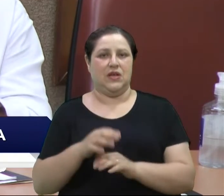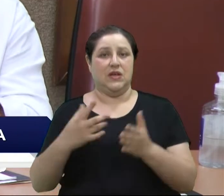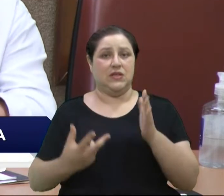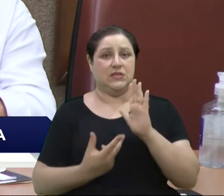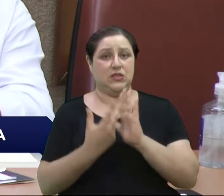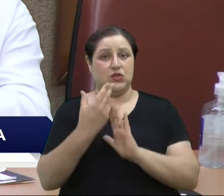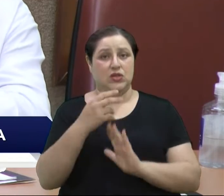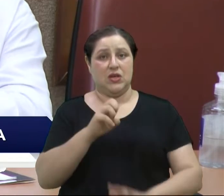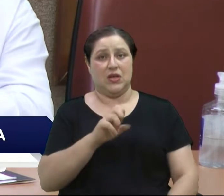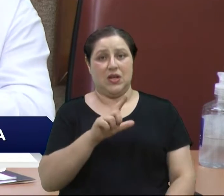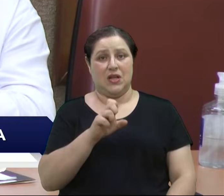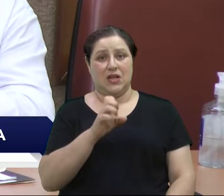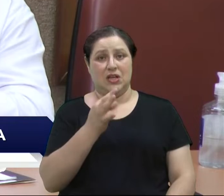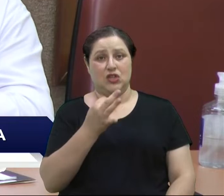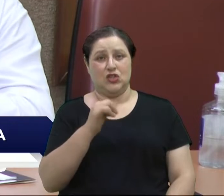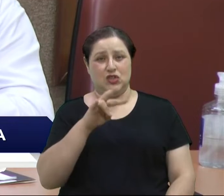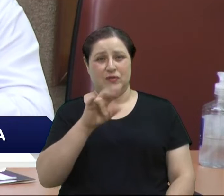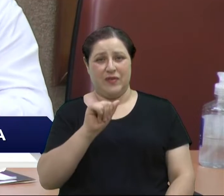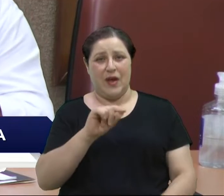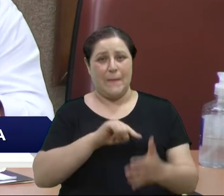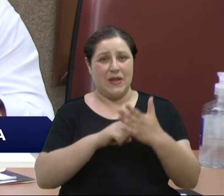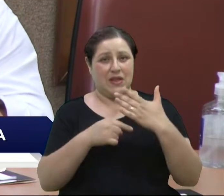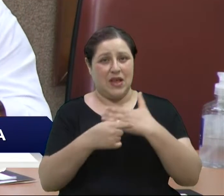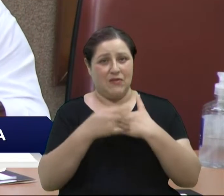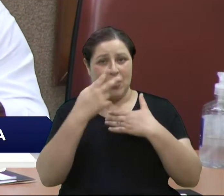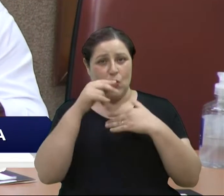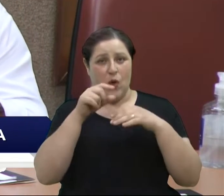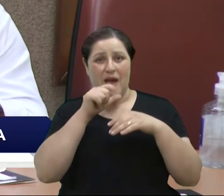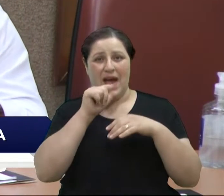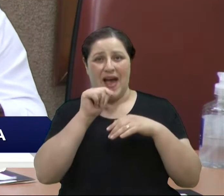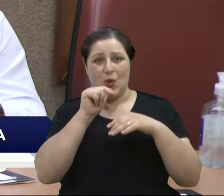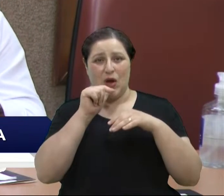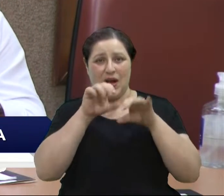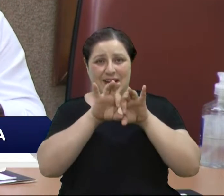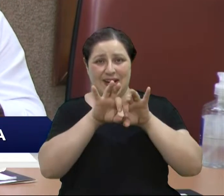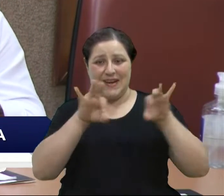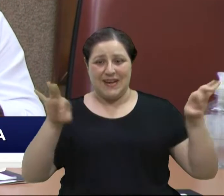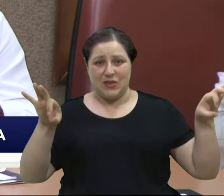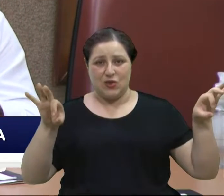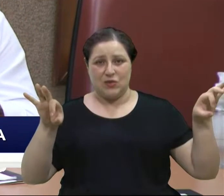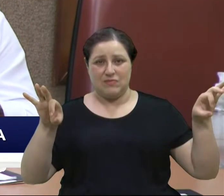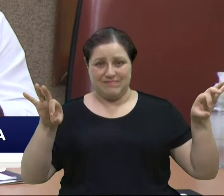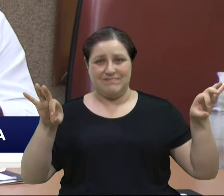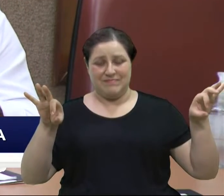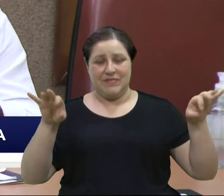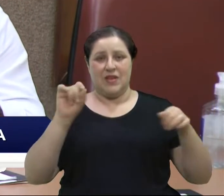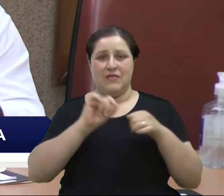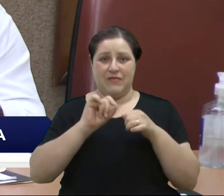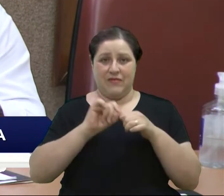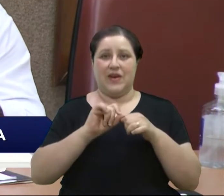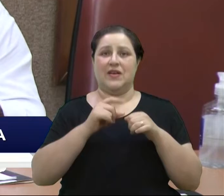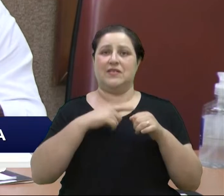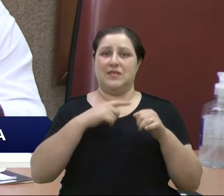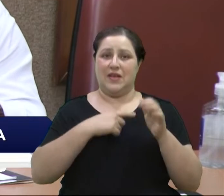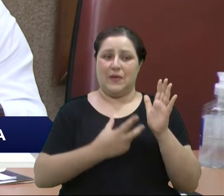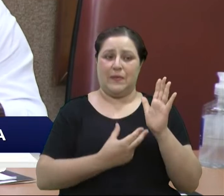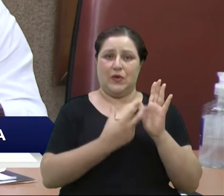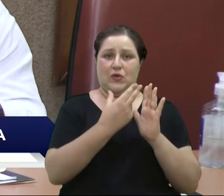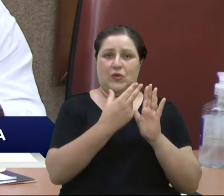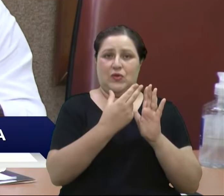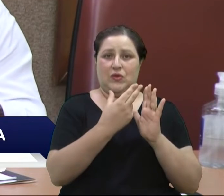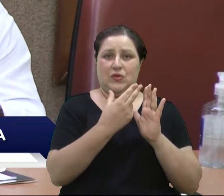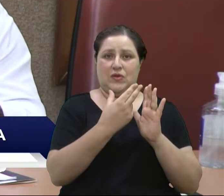como um cano de água, né? Você produz consultas eletivas e gera